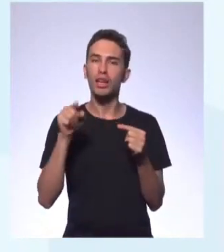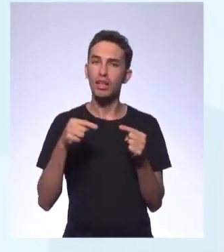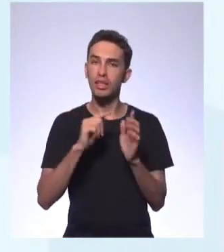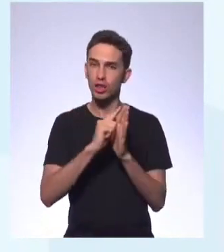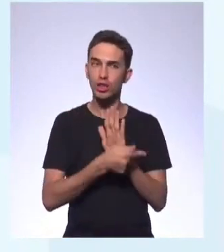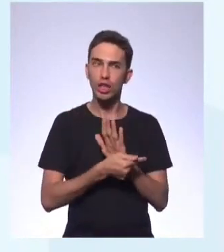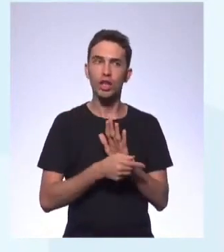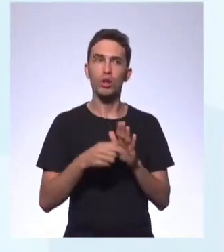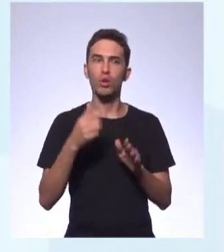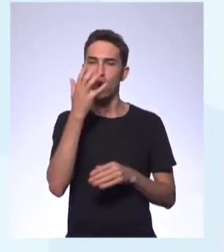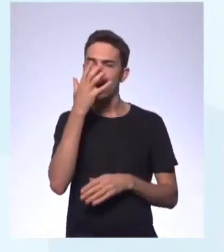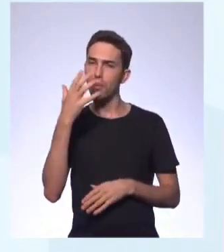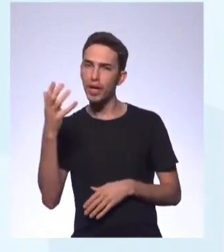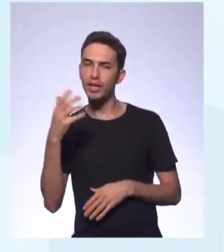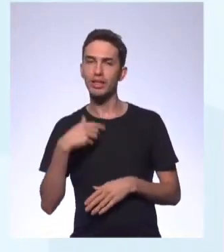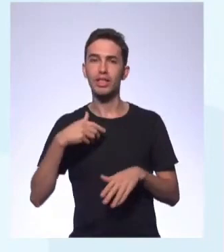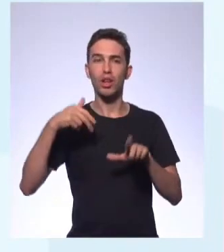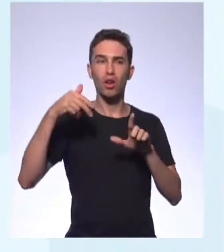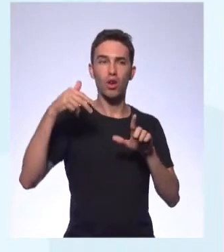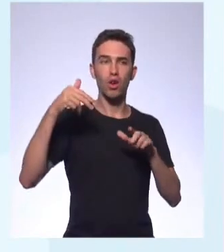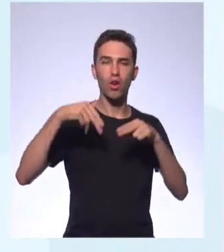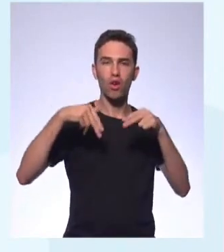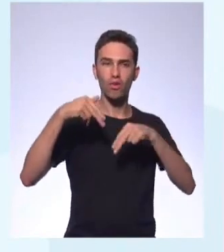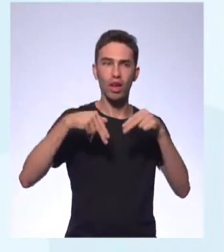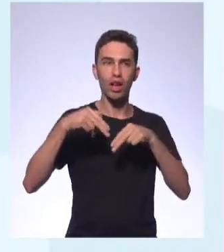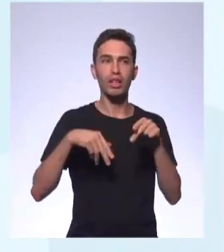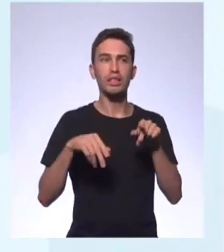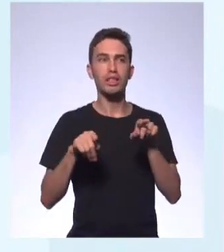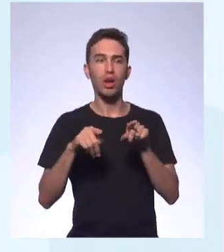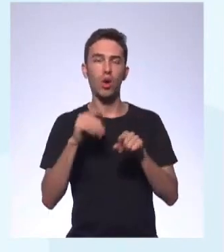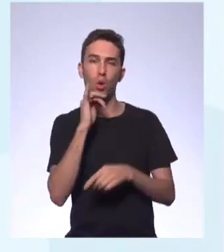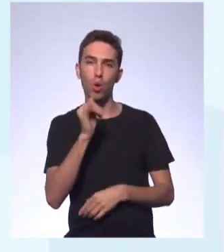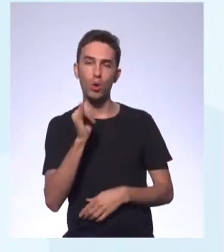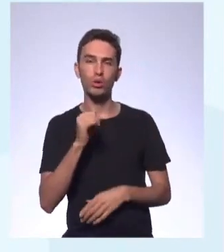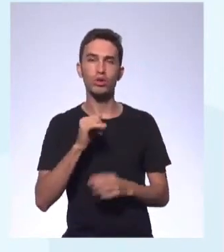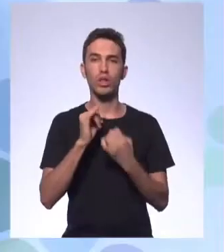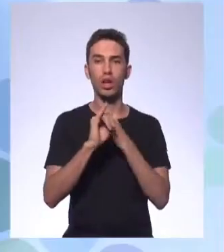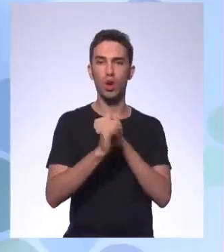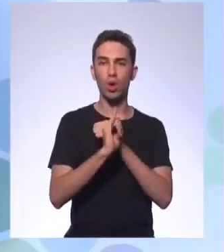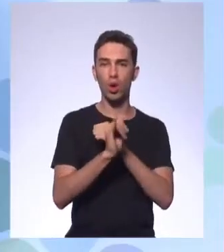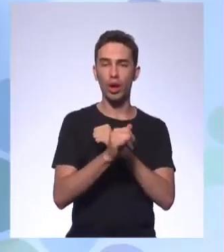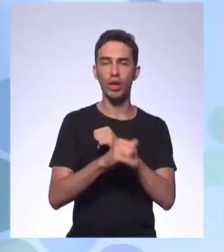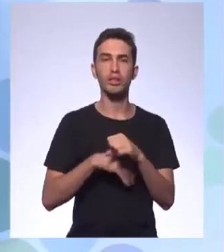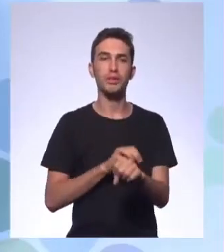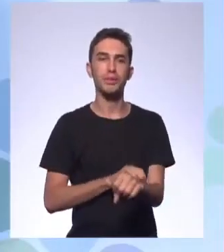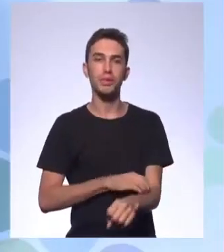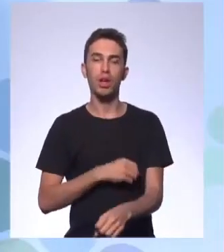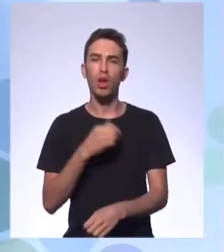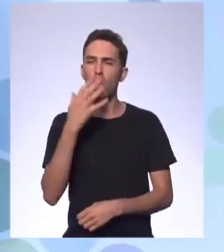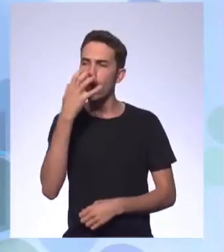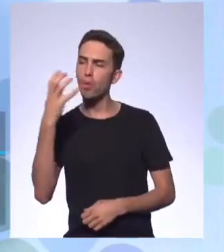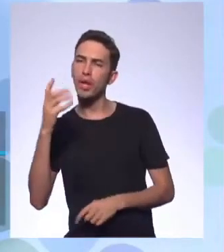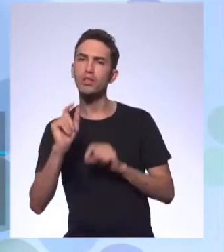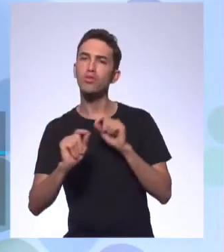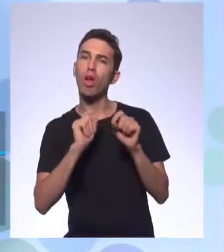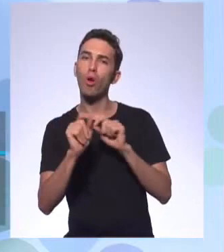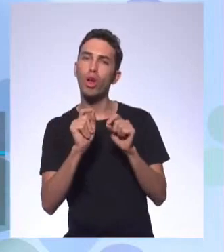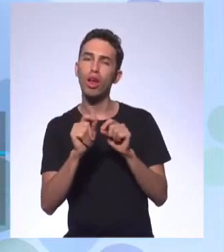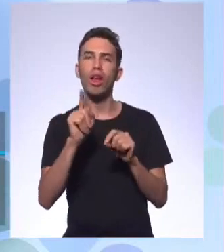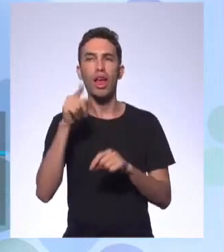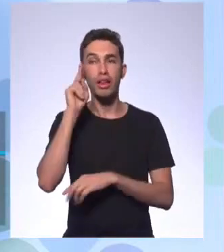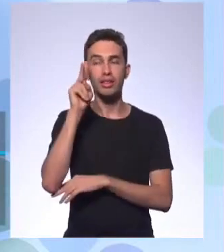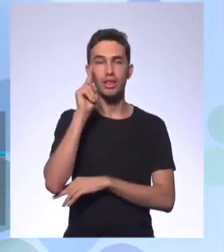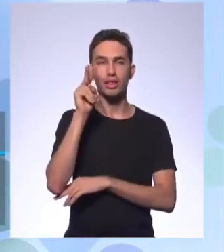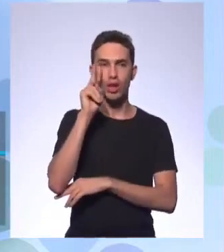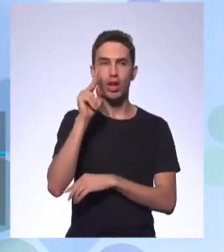narrativo romances, novelas, contos, crônicas. O que são os romances? Romances são aquelas histórias que